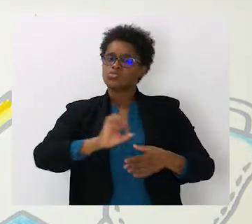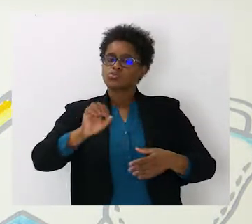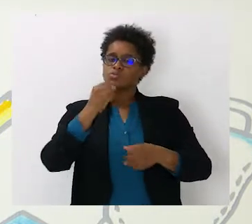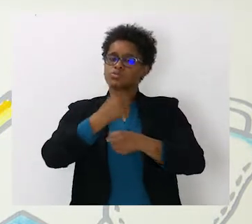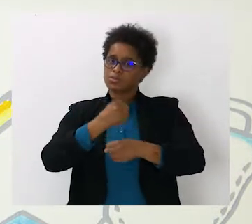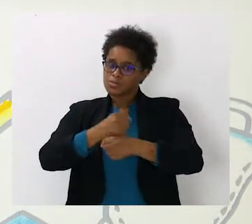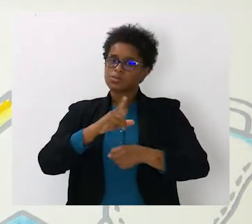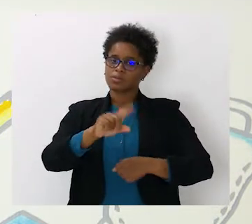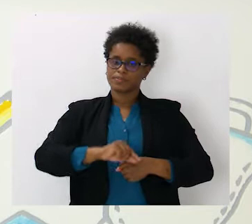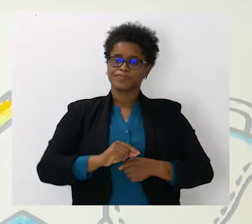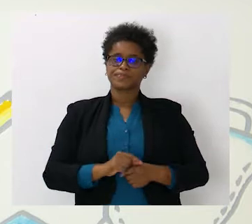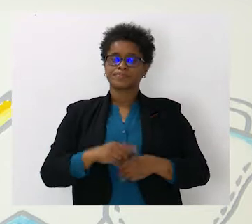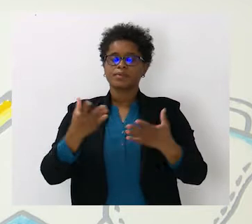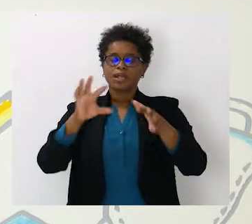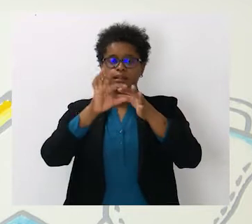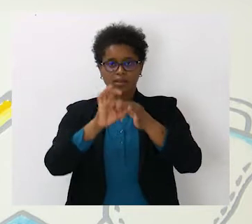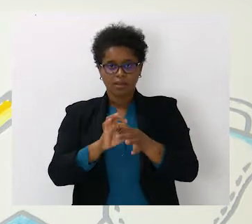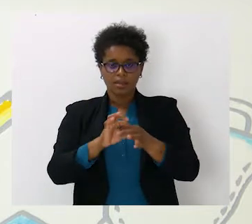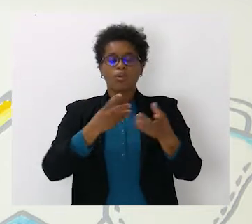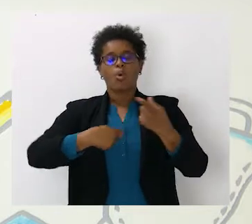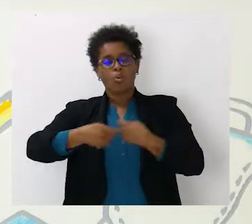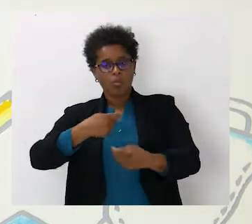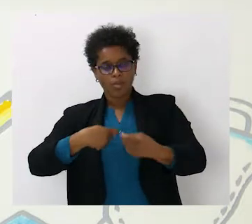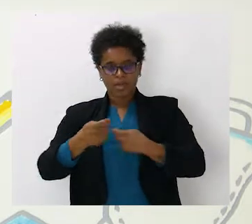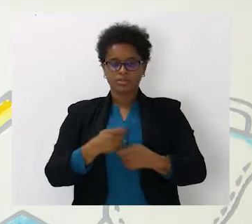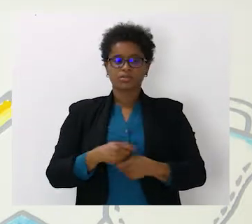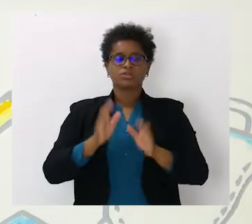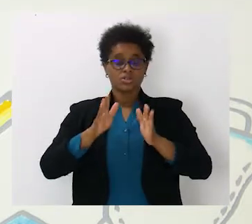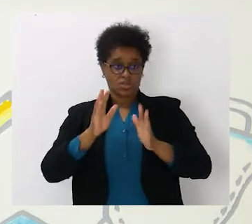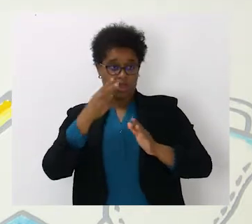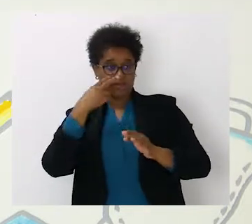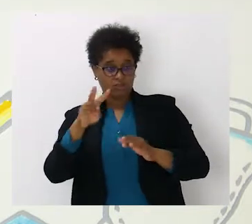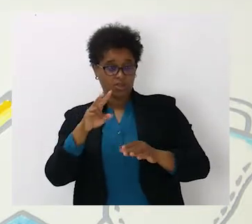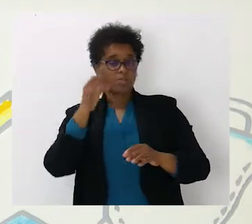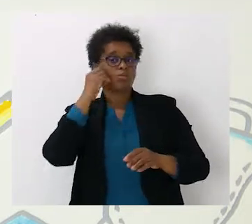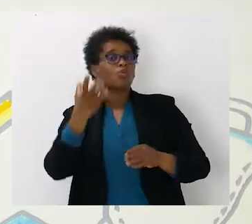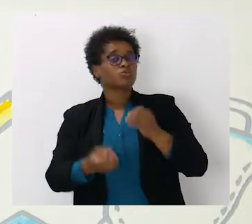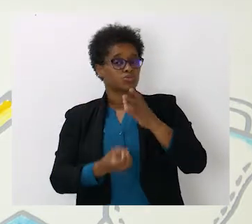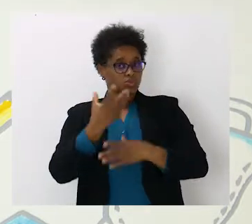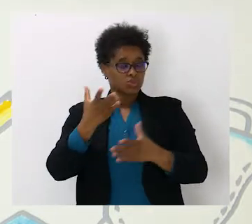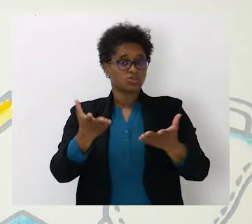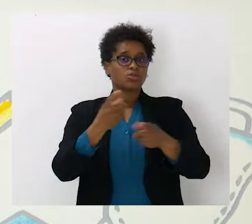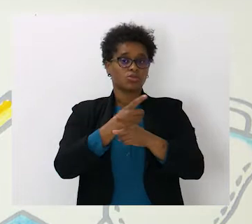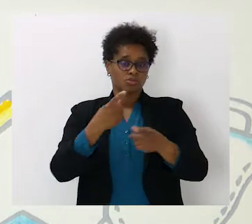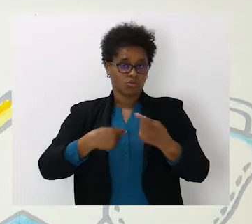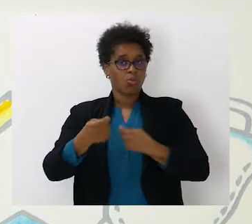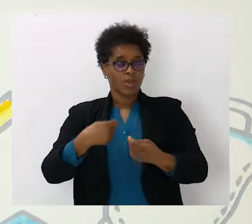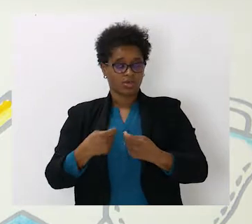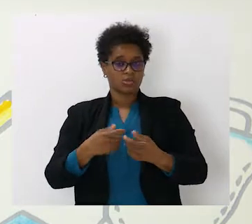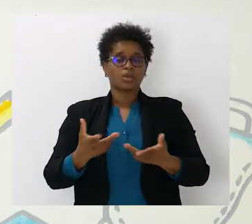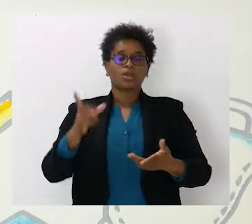e a sua execução ligado ao comércio, que já vimos como surgiu o